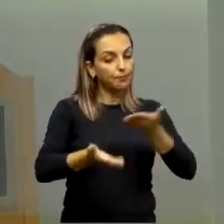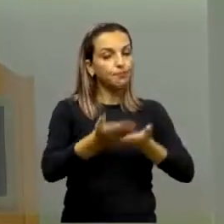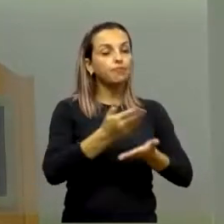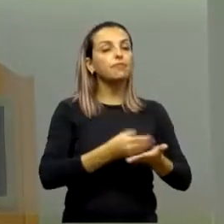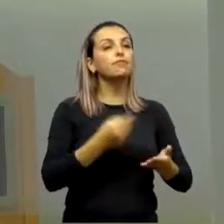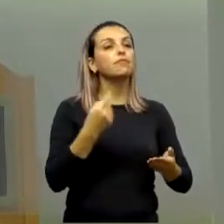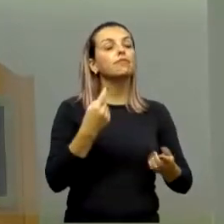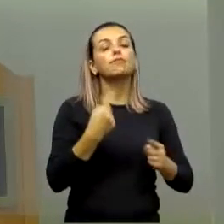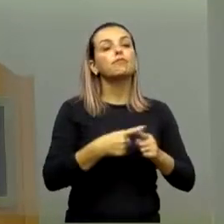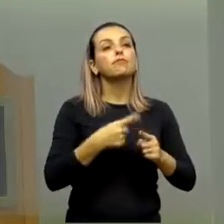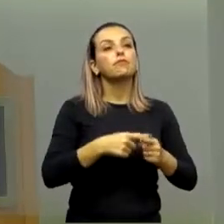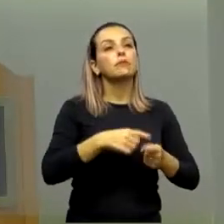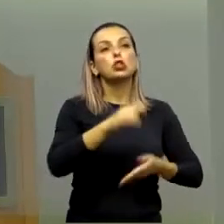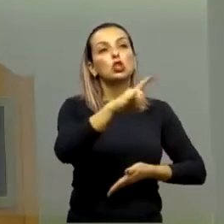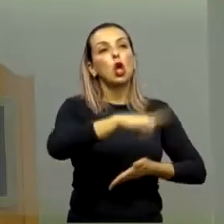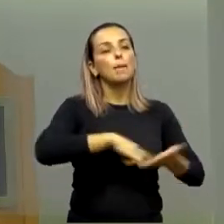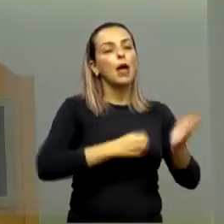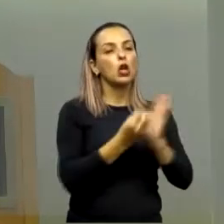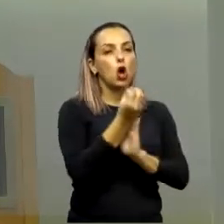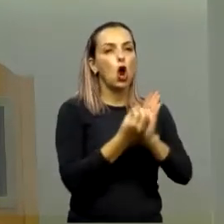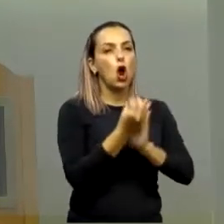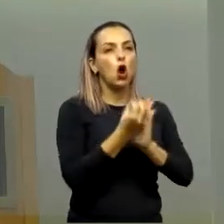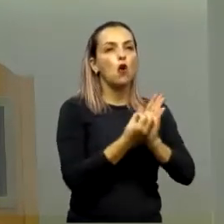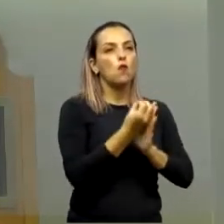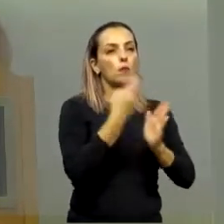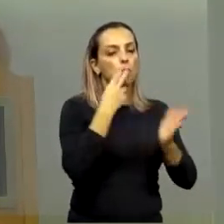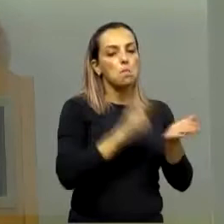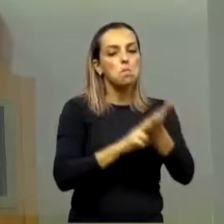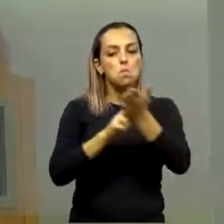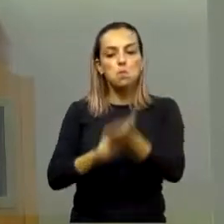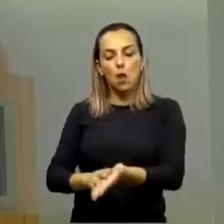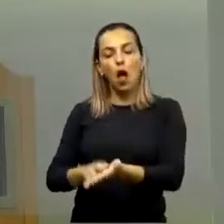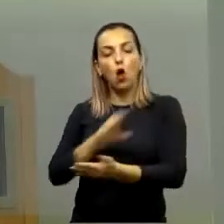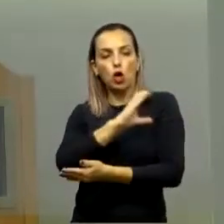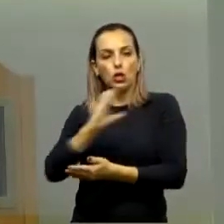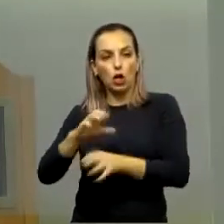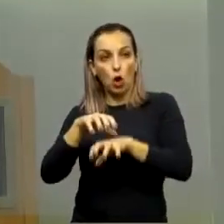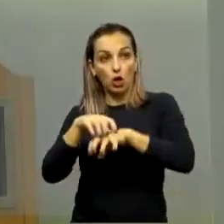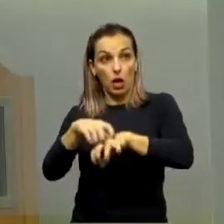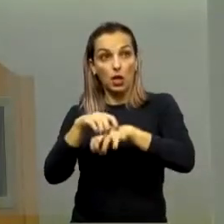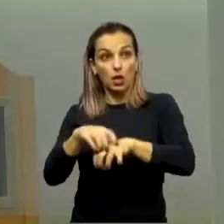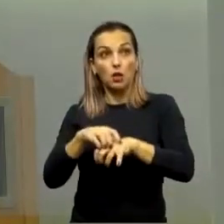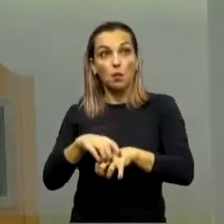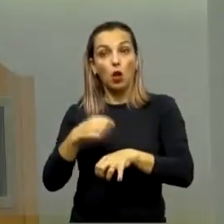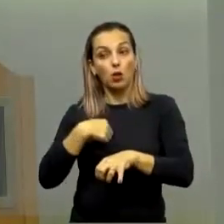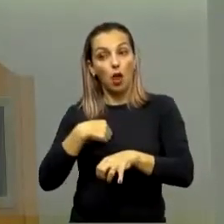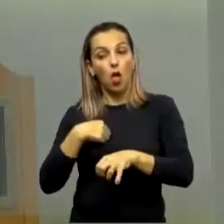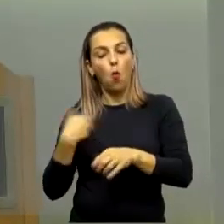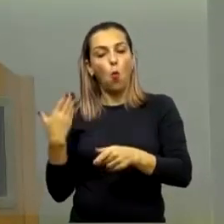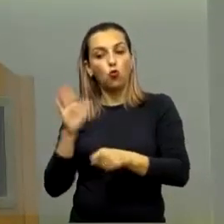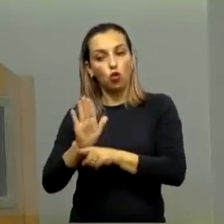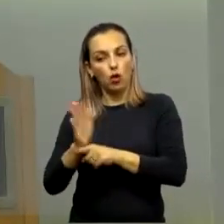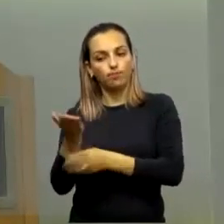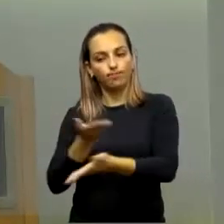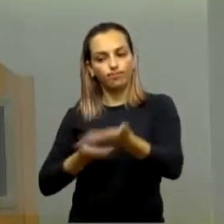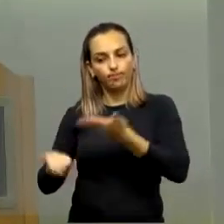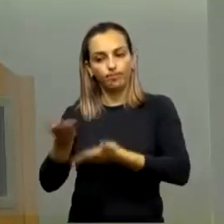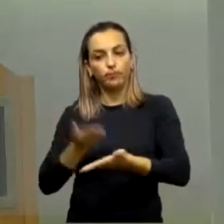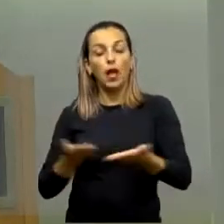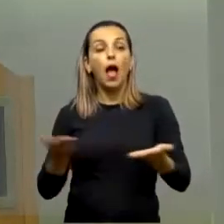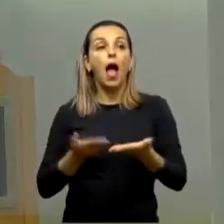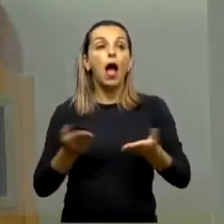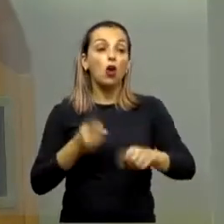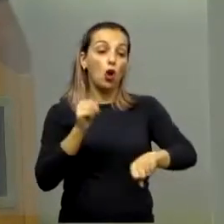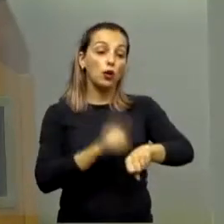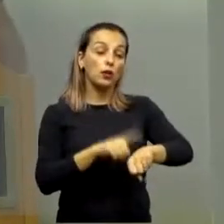que encaminhou prontamente um ofício para o Nilson E aí por nossa intermediação do nosso mandato já tem mais um horário novo no